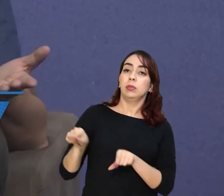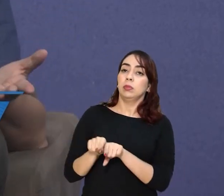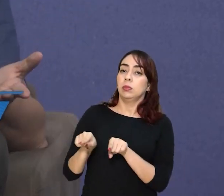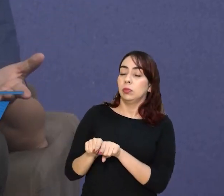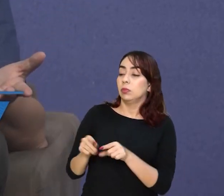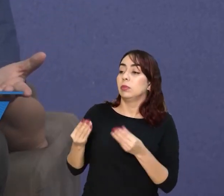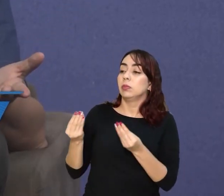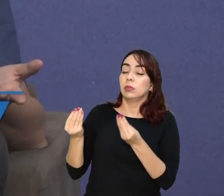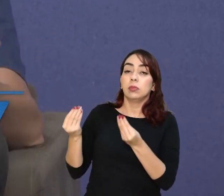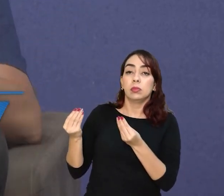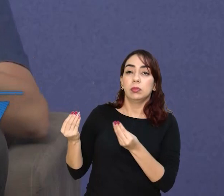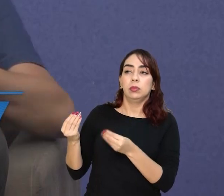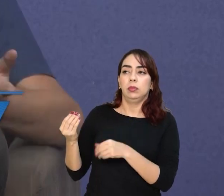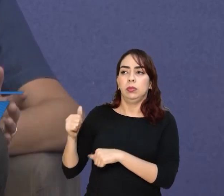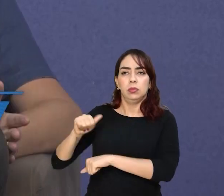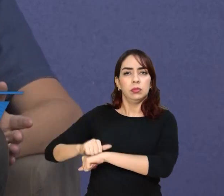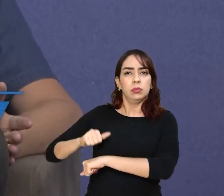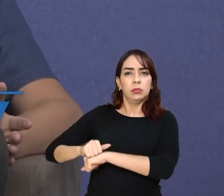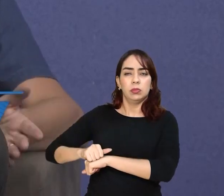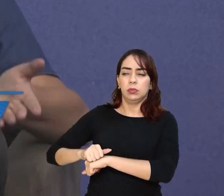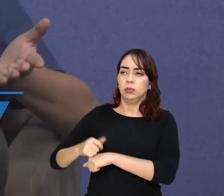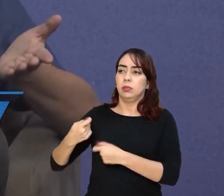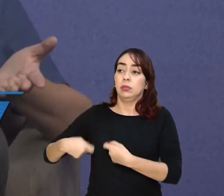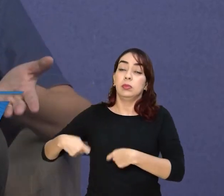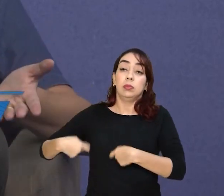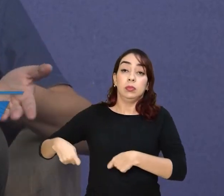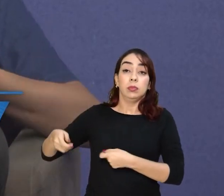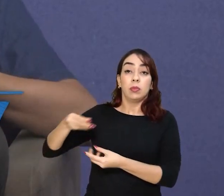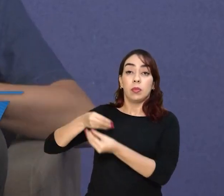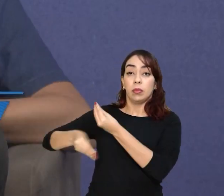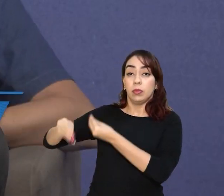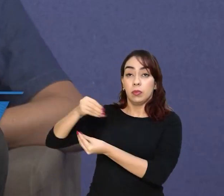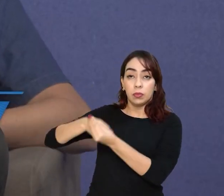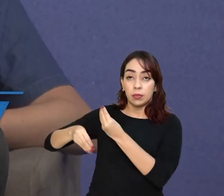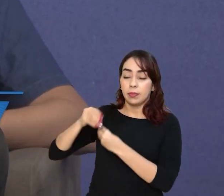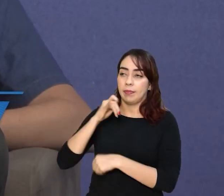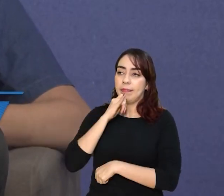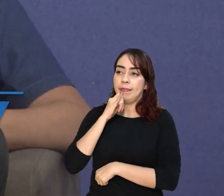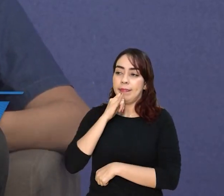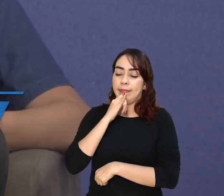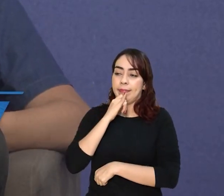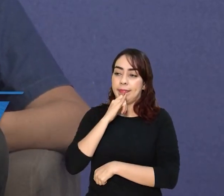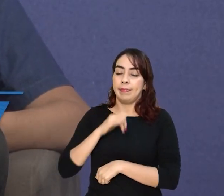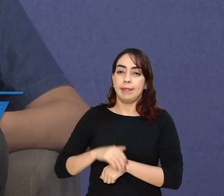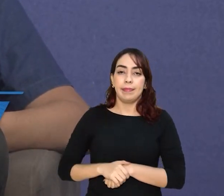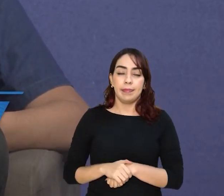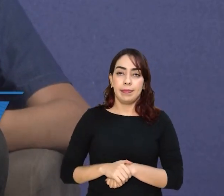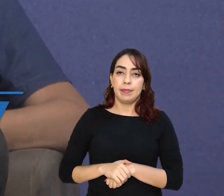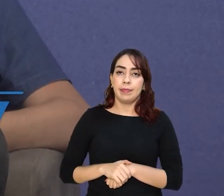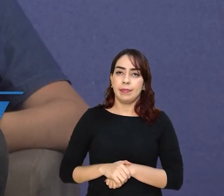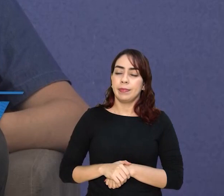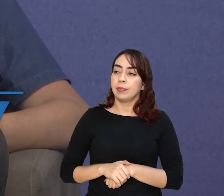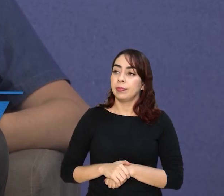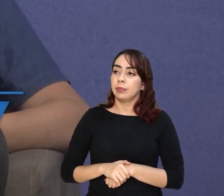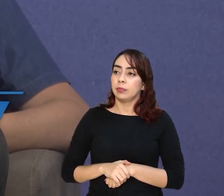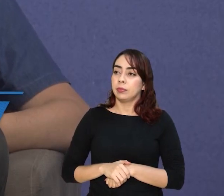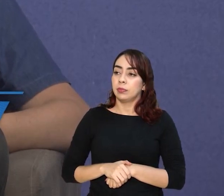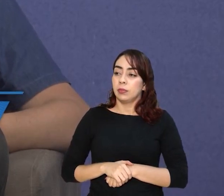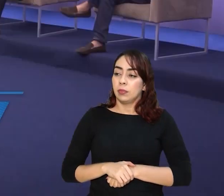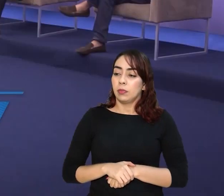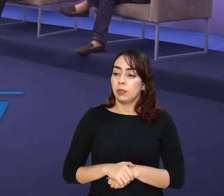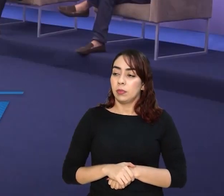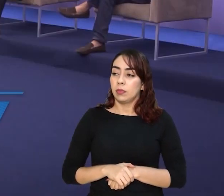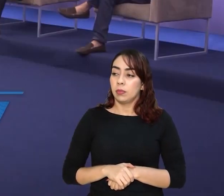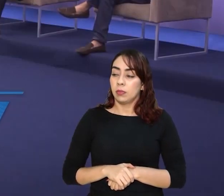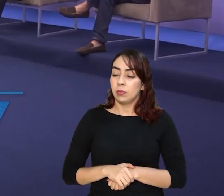pra quê? Você precisa fazer uma mesclagem. O Ceará não joga outra competição a não ser a Série B. Mas pelo amor de Deus. Sabe o que é que eu acho